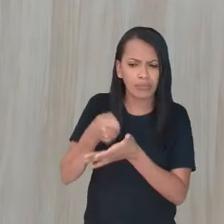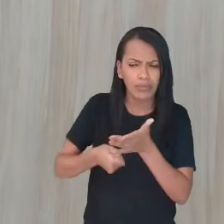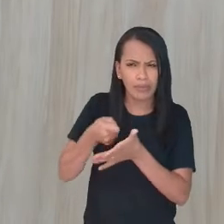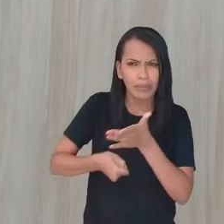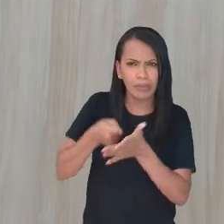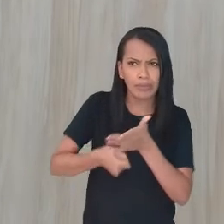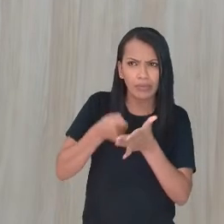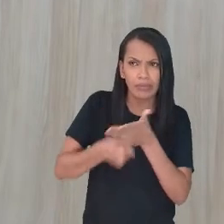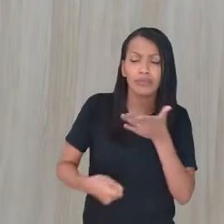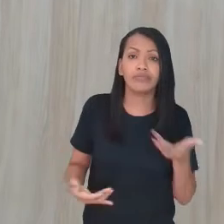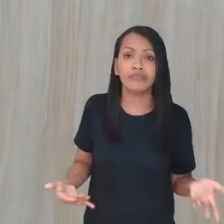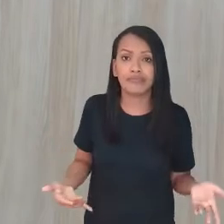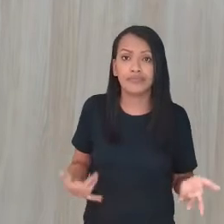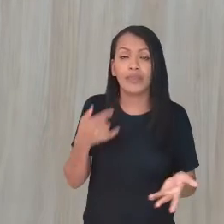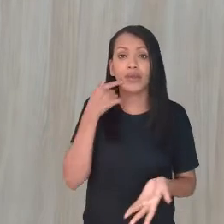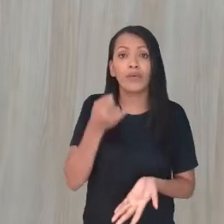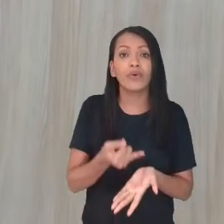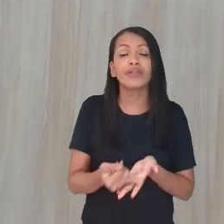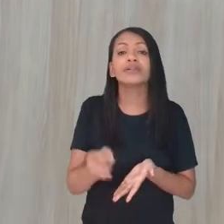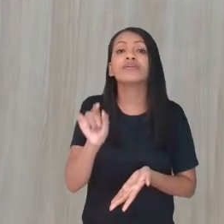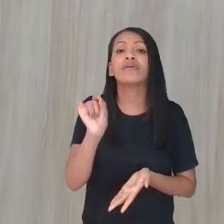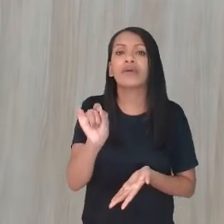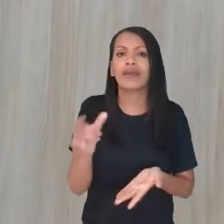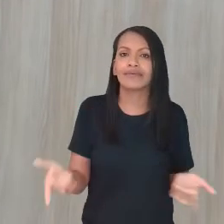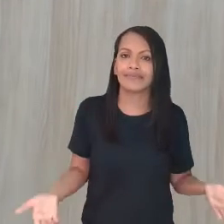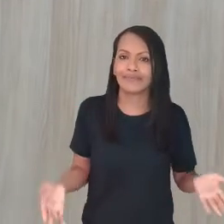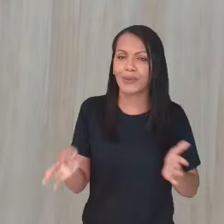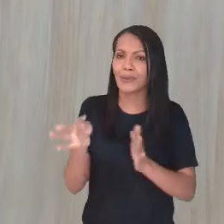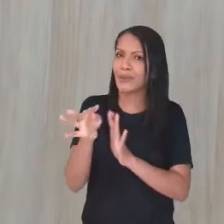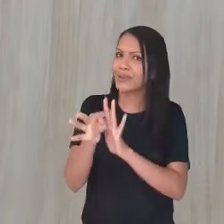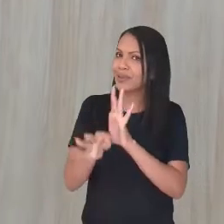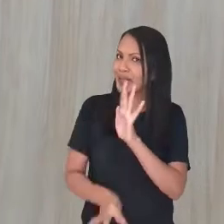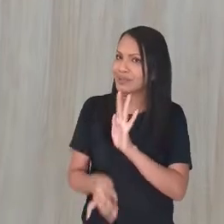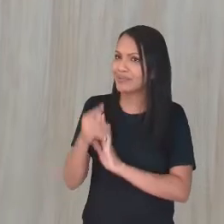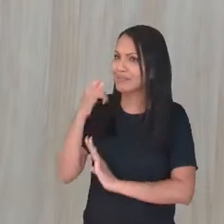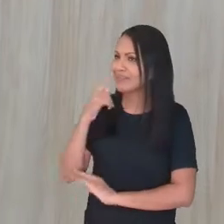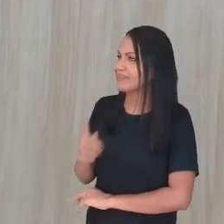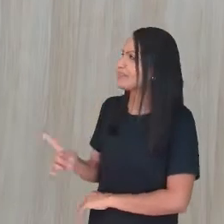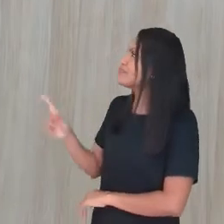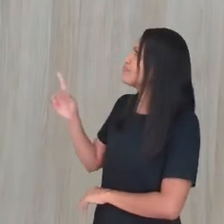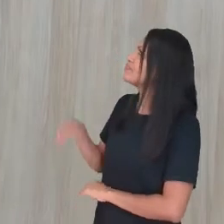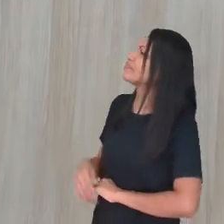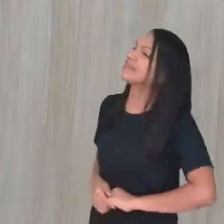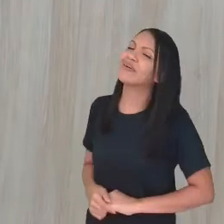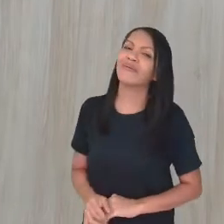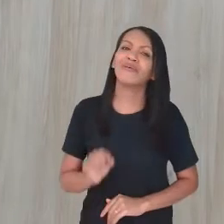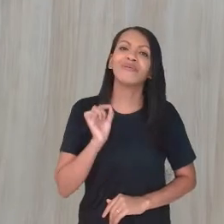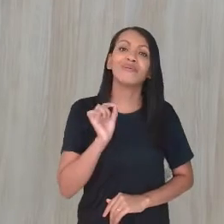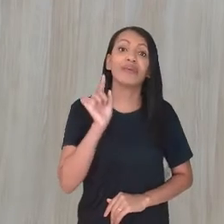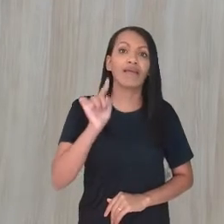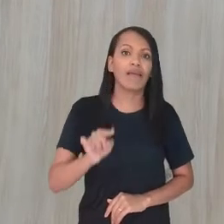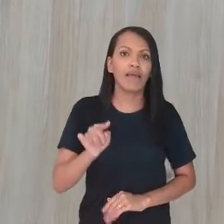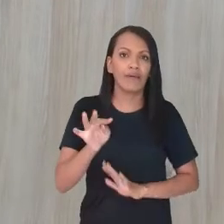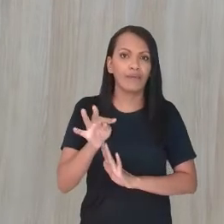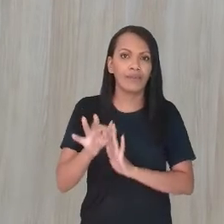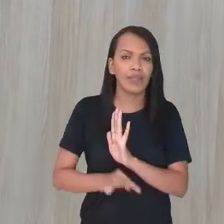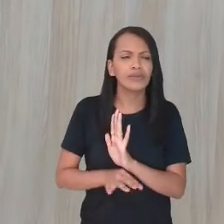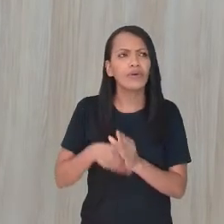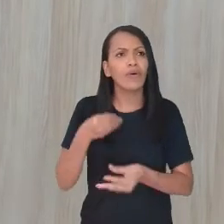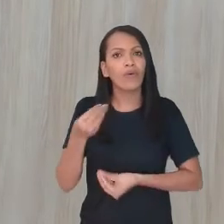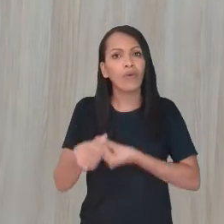é o texto, tá? Então, eu voltei aí para o que é o texto e como ler um